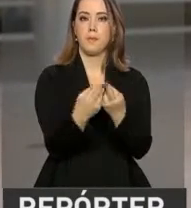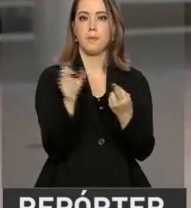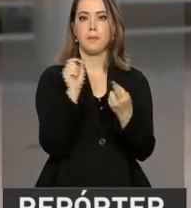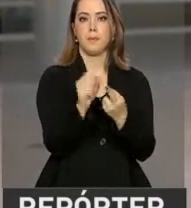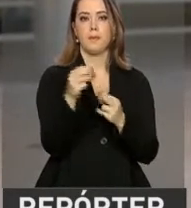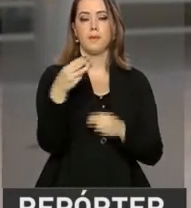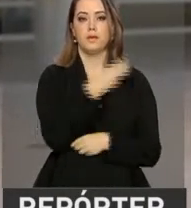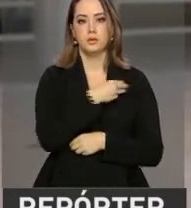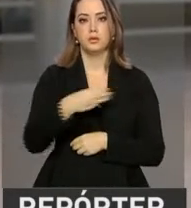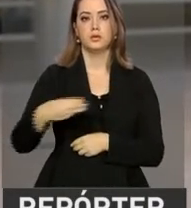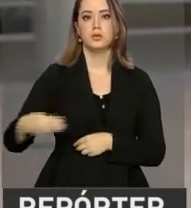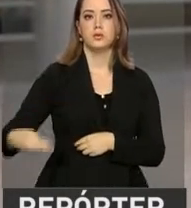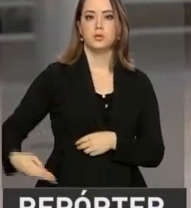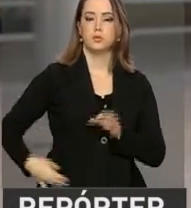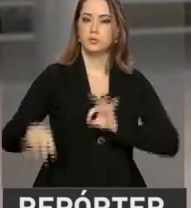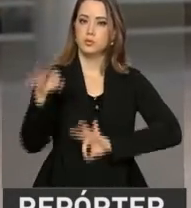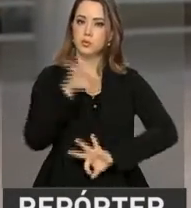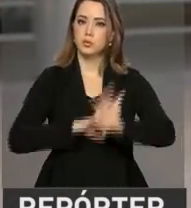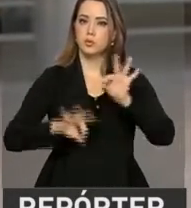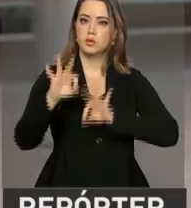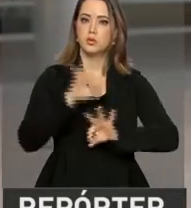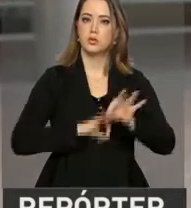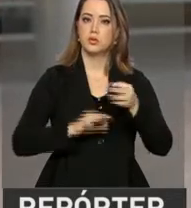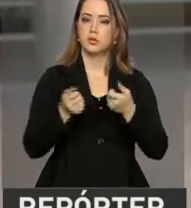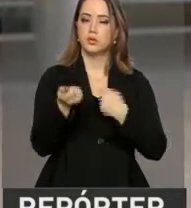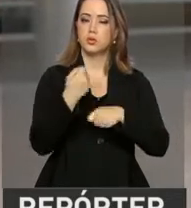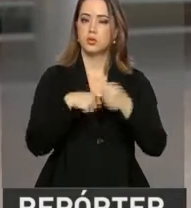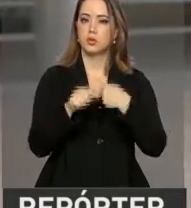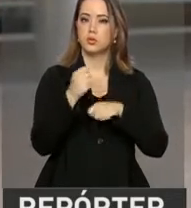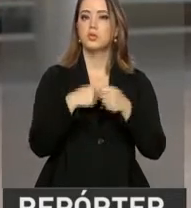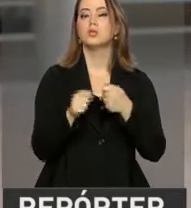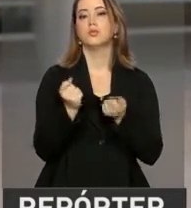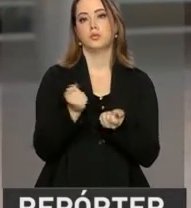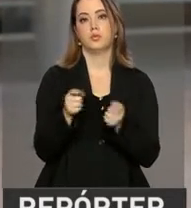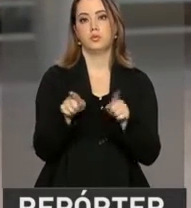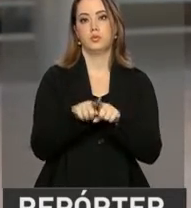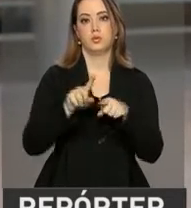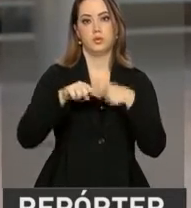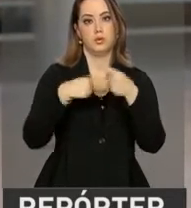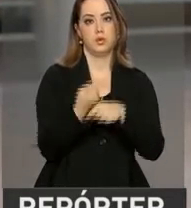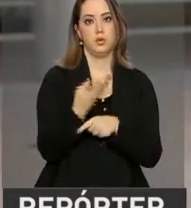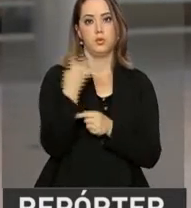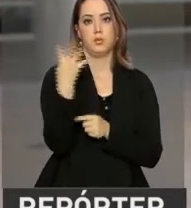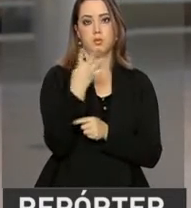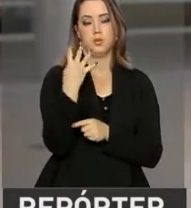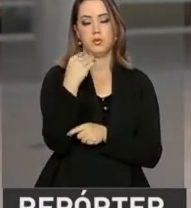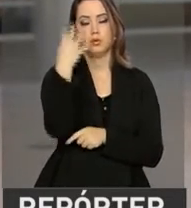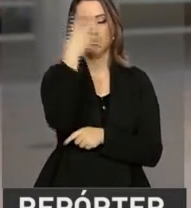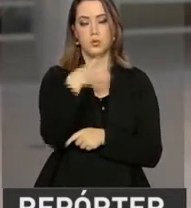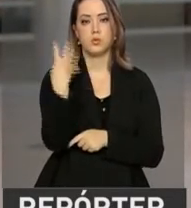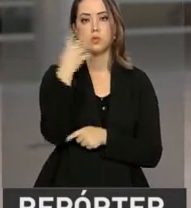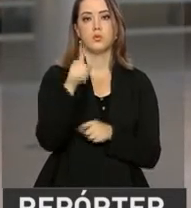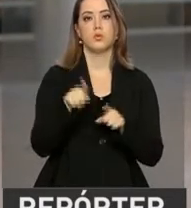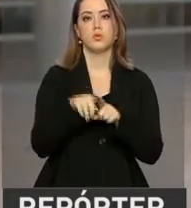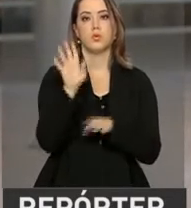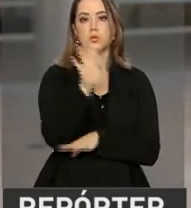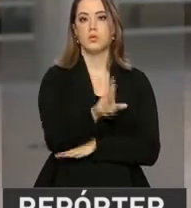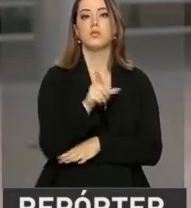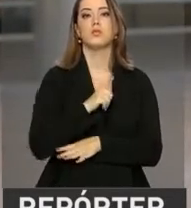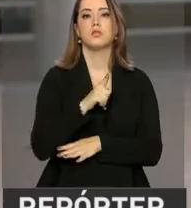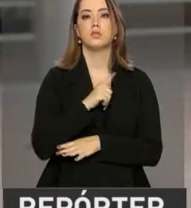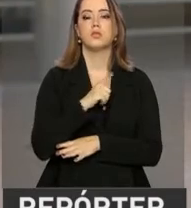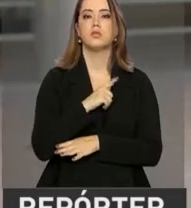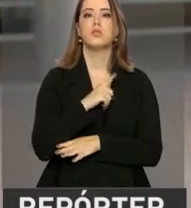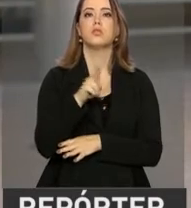do Planejamento, Orçamento e Gestão, Diogo Oliveira. À tarde, às 4 horas, ele se encontra com o vice-presidente